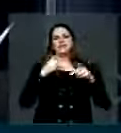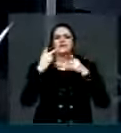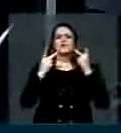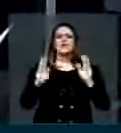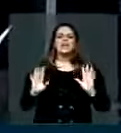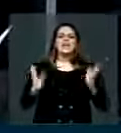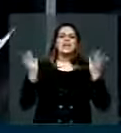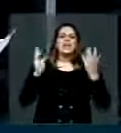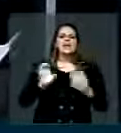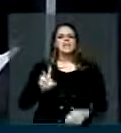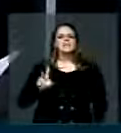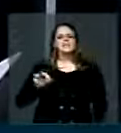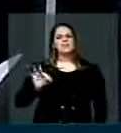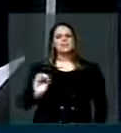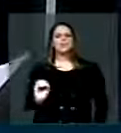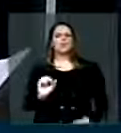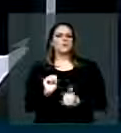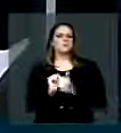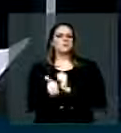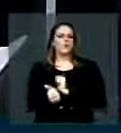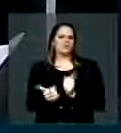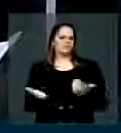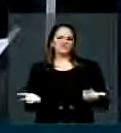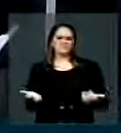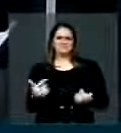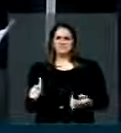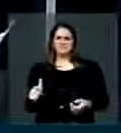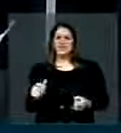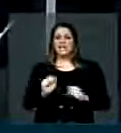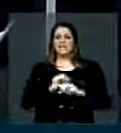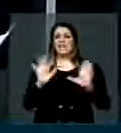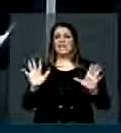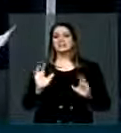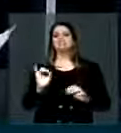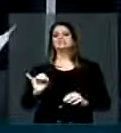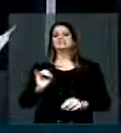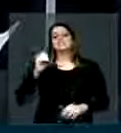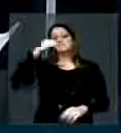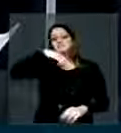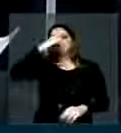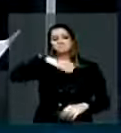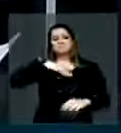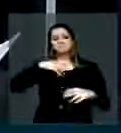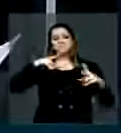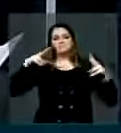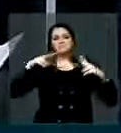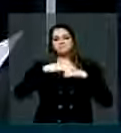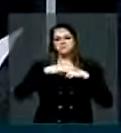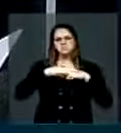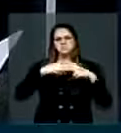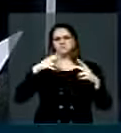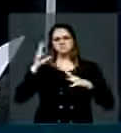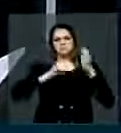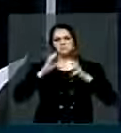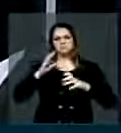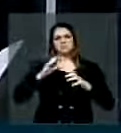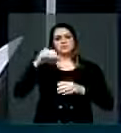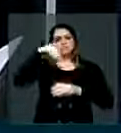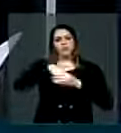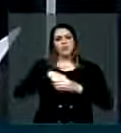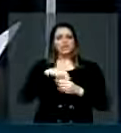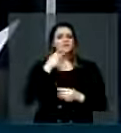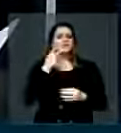evento esportivo e principalmente a agressões no local do evento. Ao fazer referência expressa aos fatos